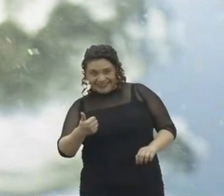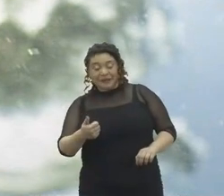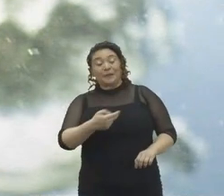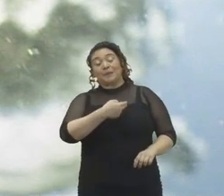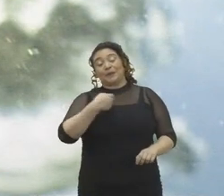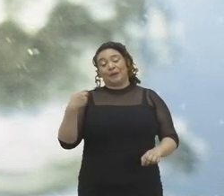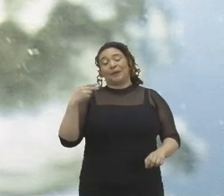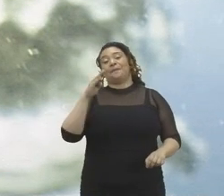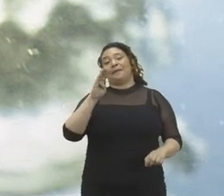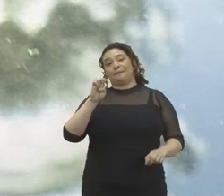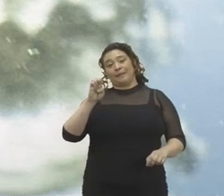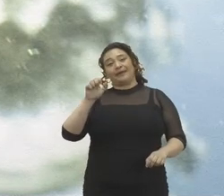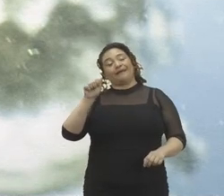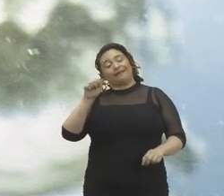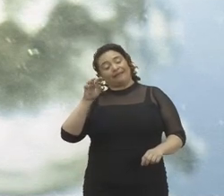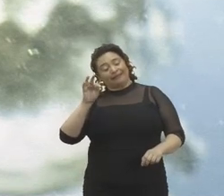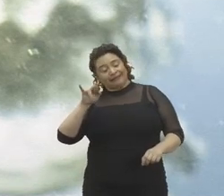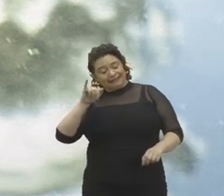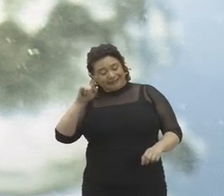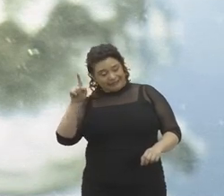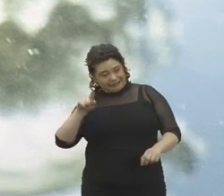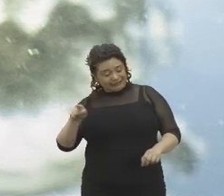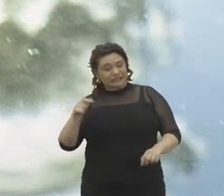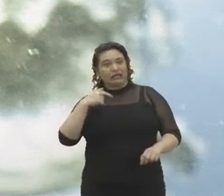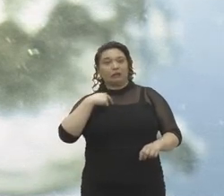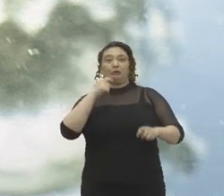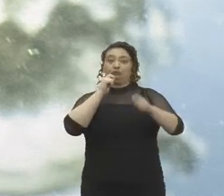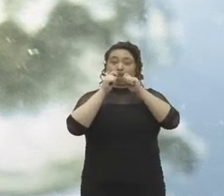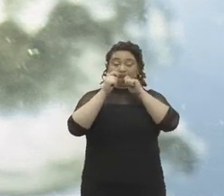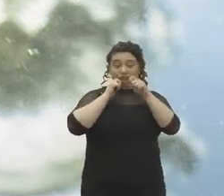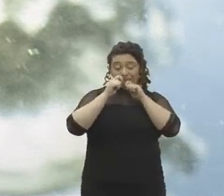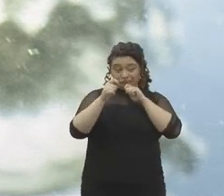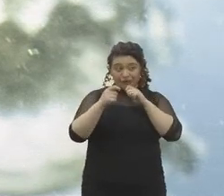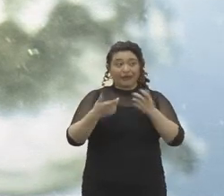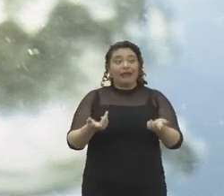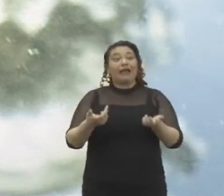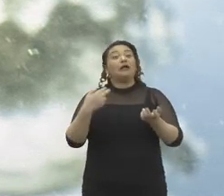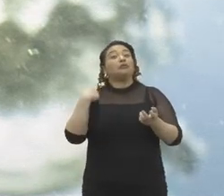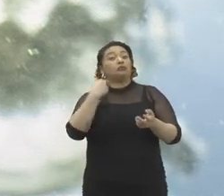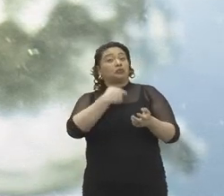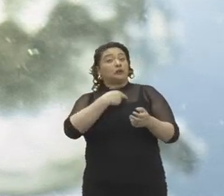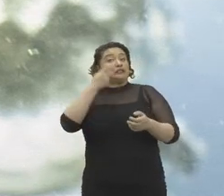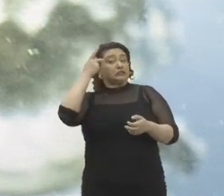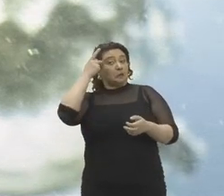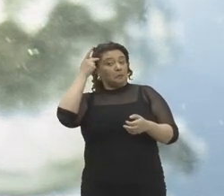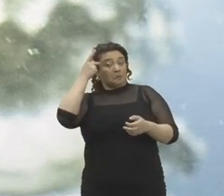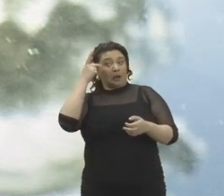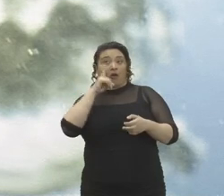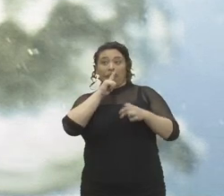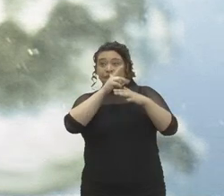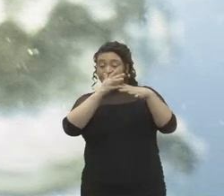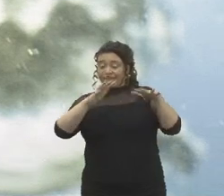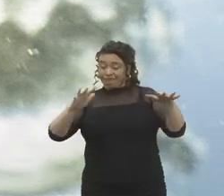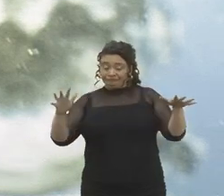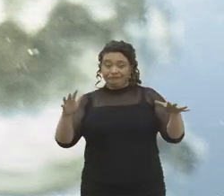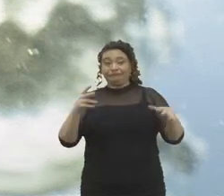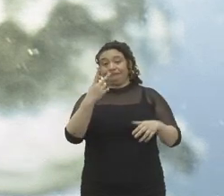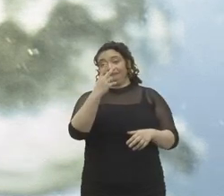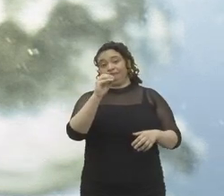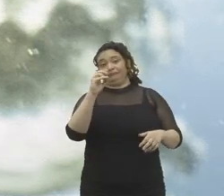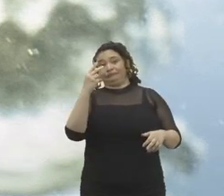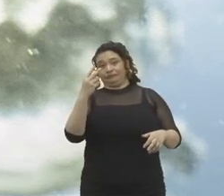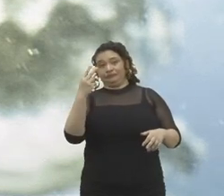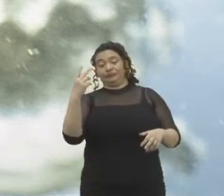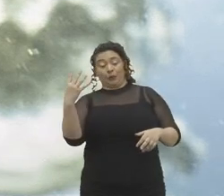Meu nome é Beatriz santomauro sou jornalista estamos no São Paulo Ocean Week 2024 o